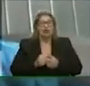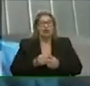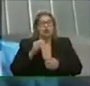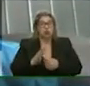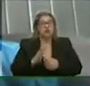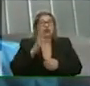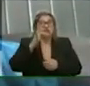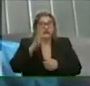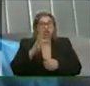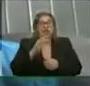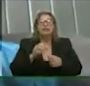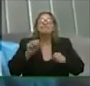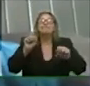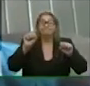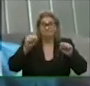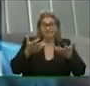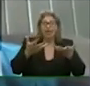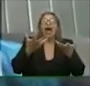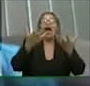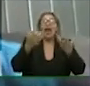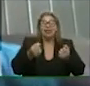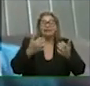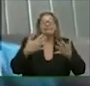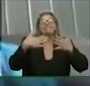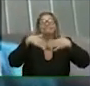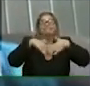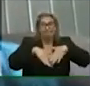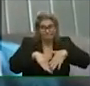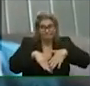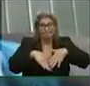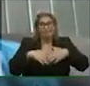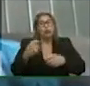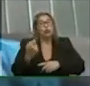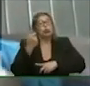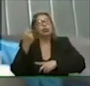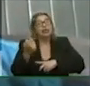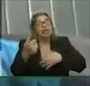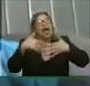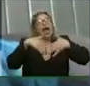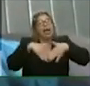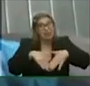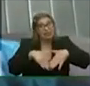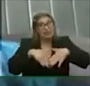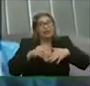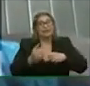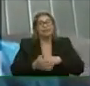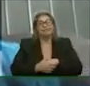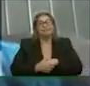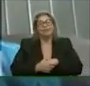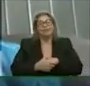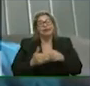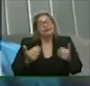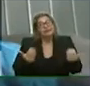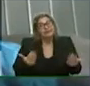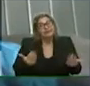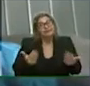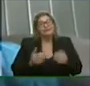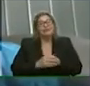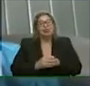diz, sim, senhores, vocês venceram. Nós, na verdade, estamos